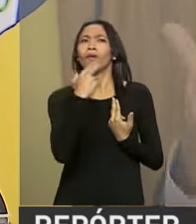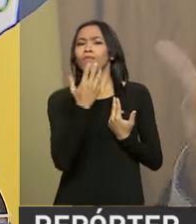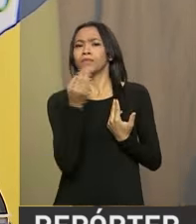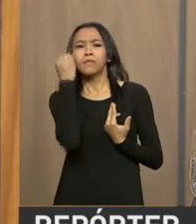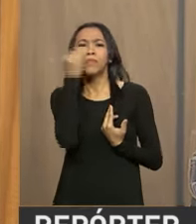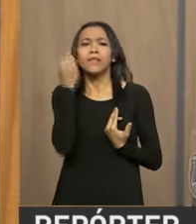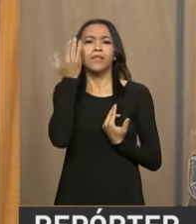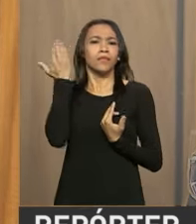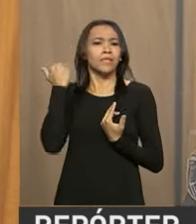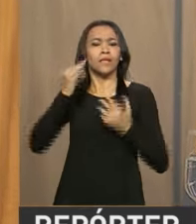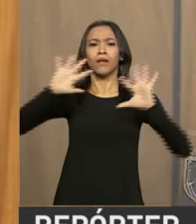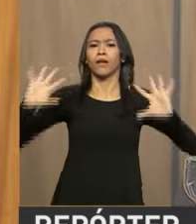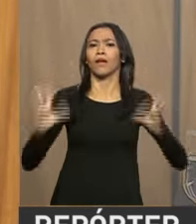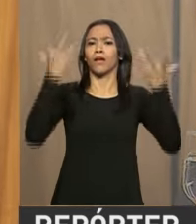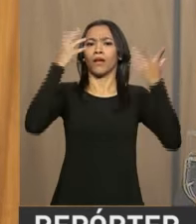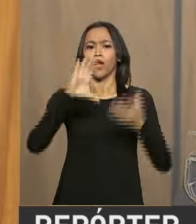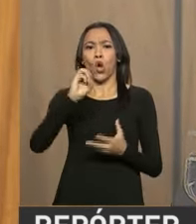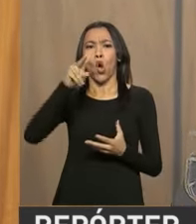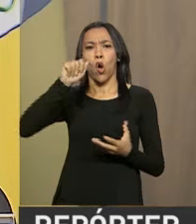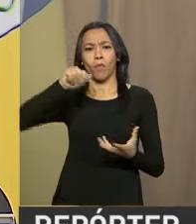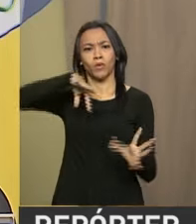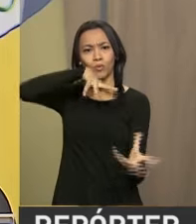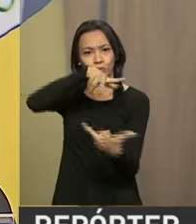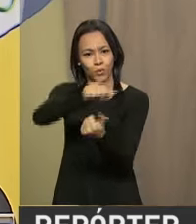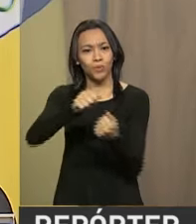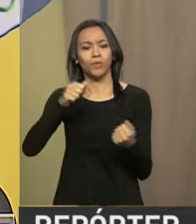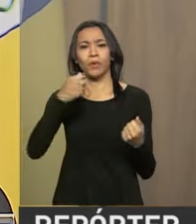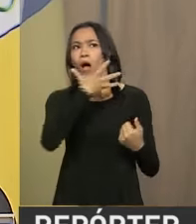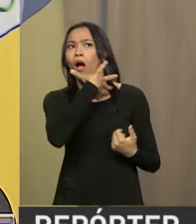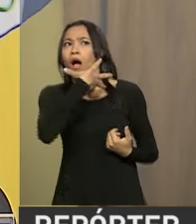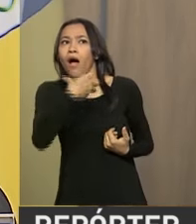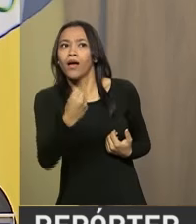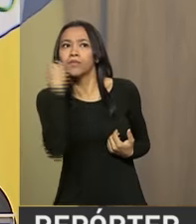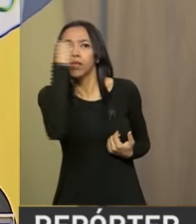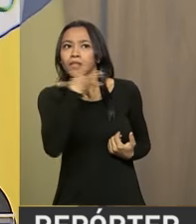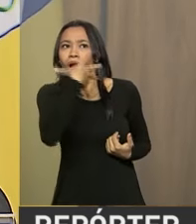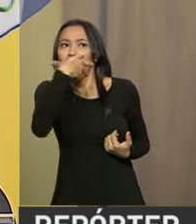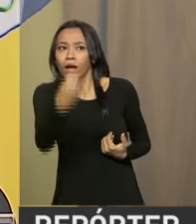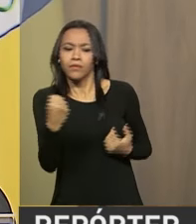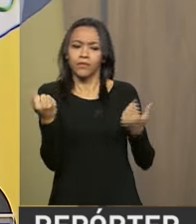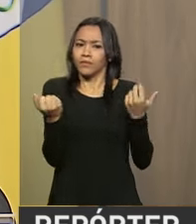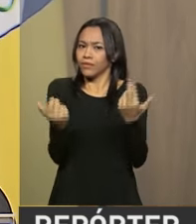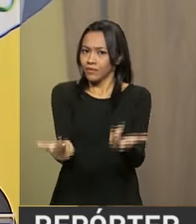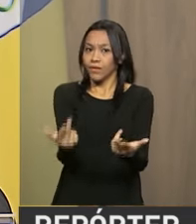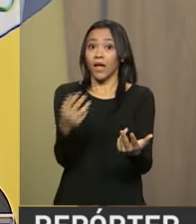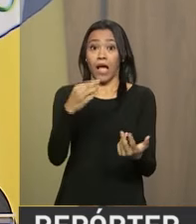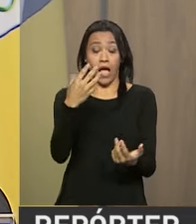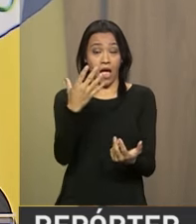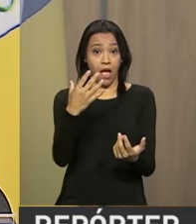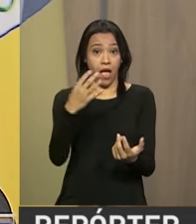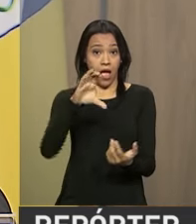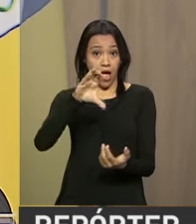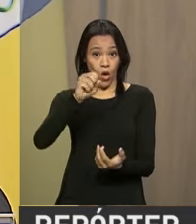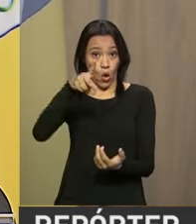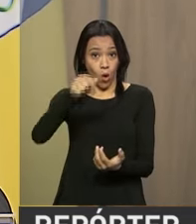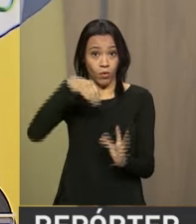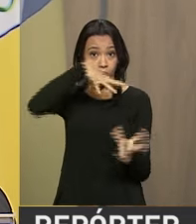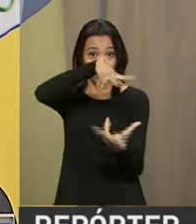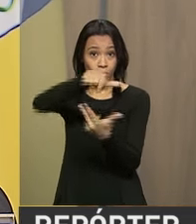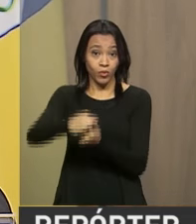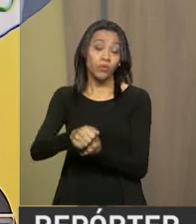dão segurança para a realização das Olimpíadas. A Copa do Mundo recebeu 32 países. A Olimpíada vai